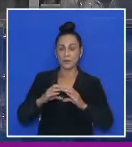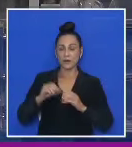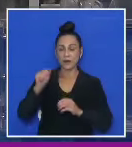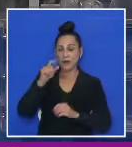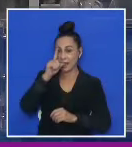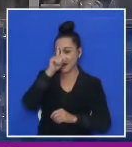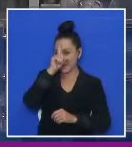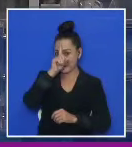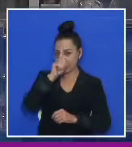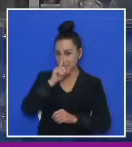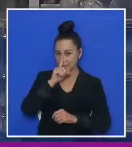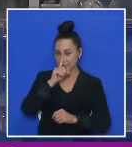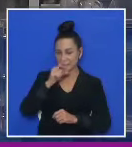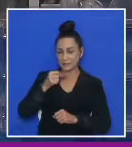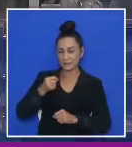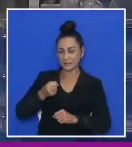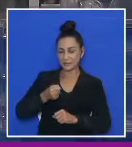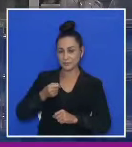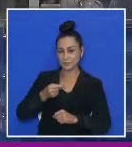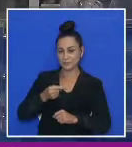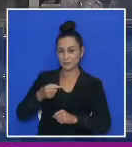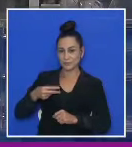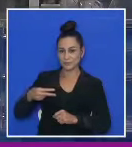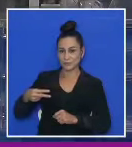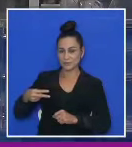Bola amarela número 12.